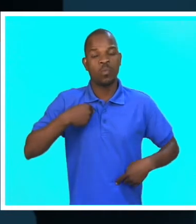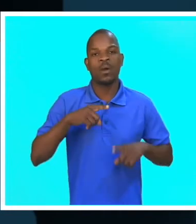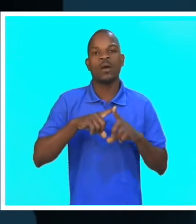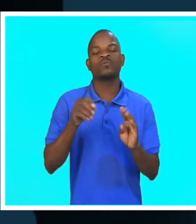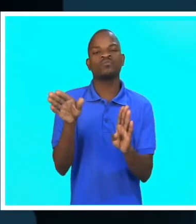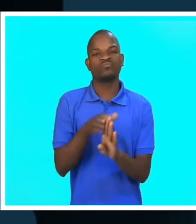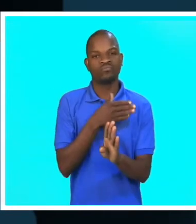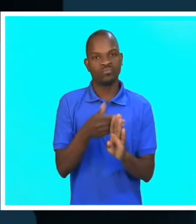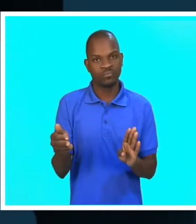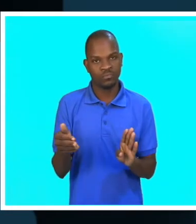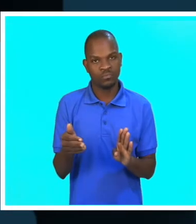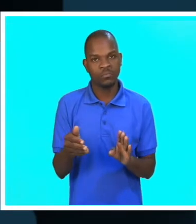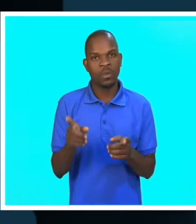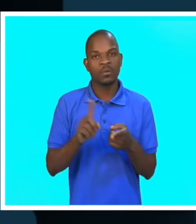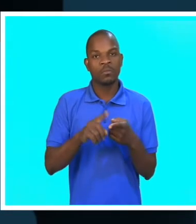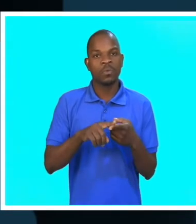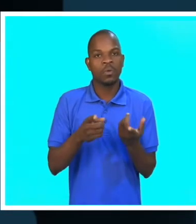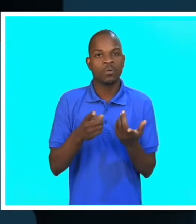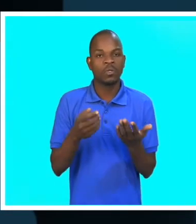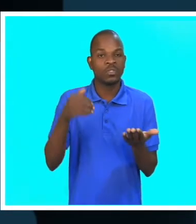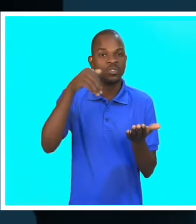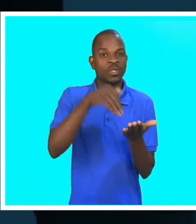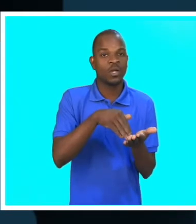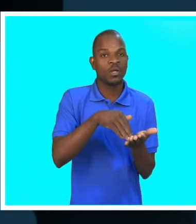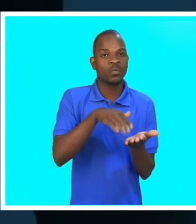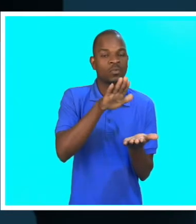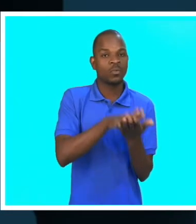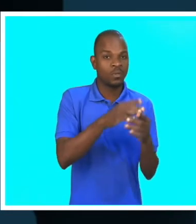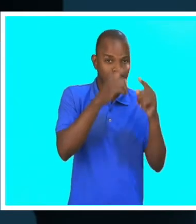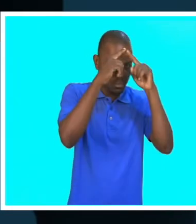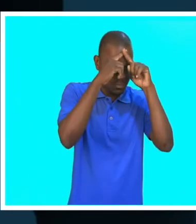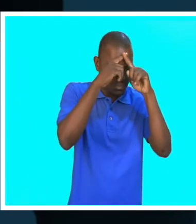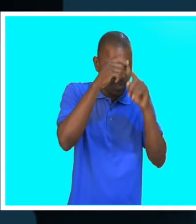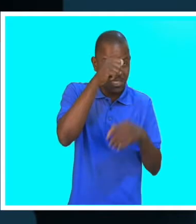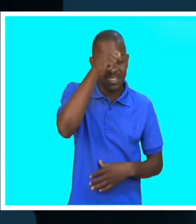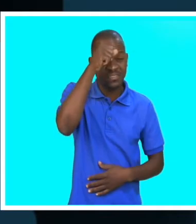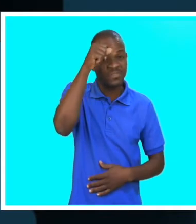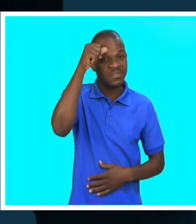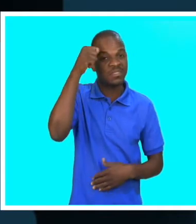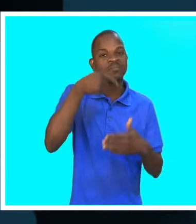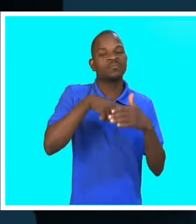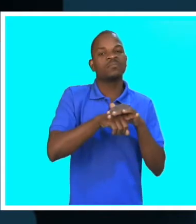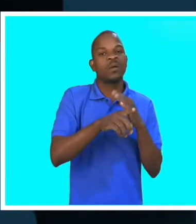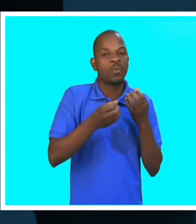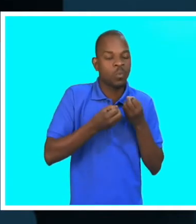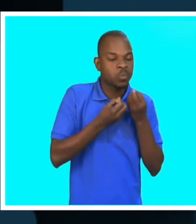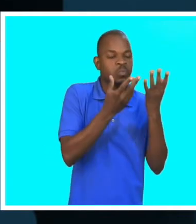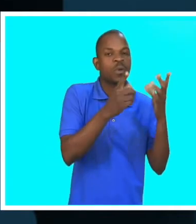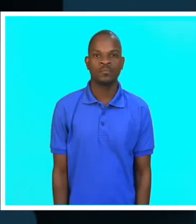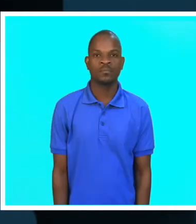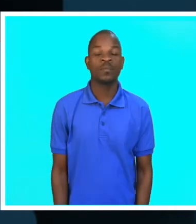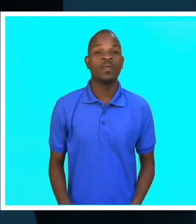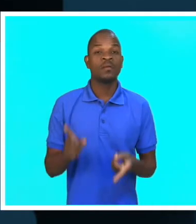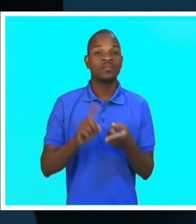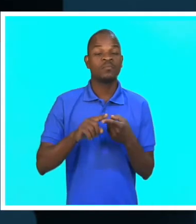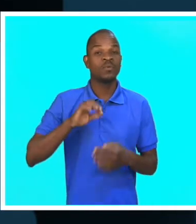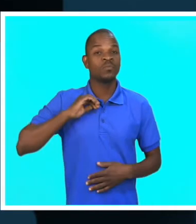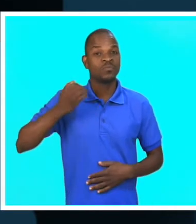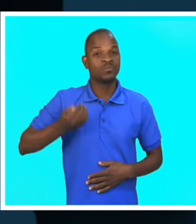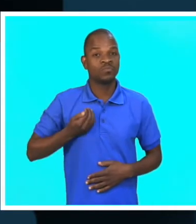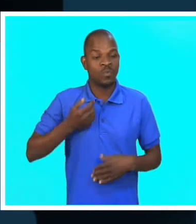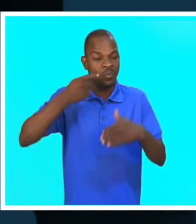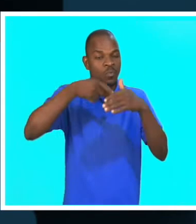e não conseguem dirigir-se a uma esquadra mais próxima para denunciar o seu marido. E as mulheres,